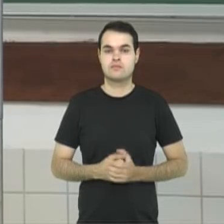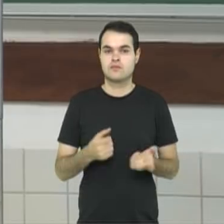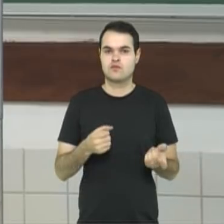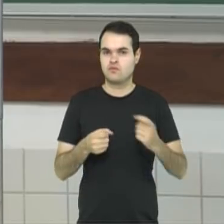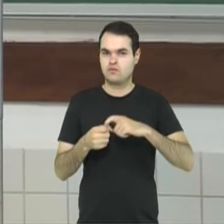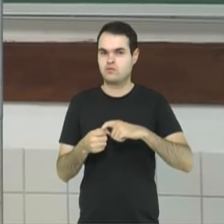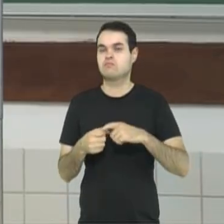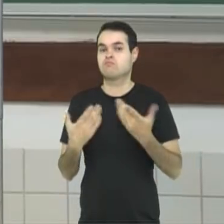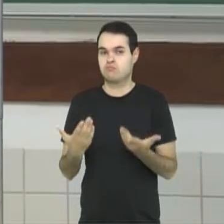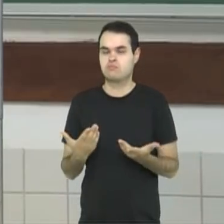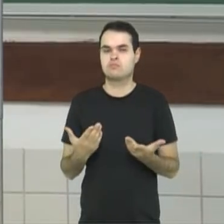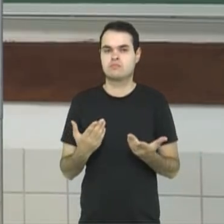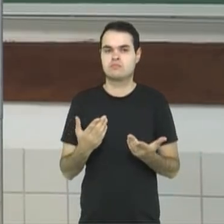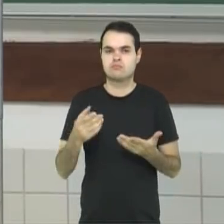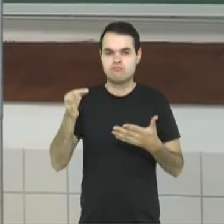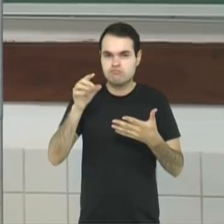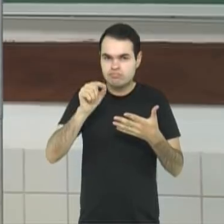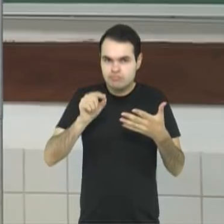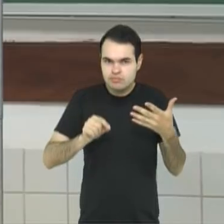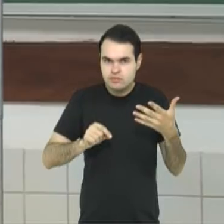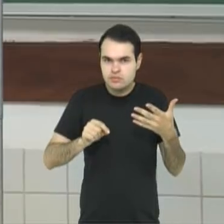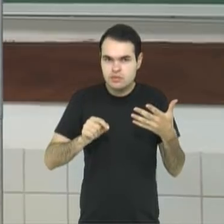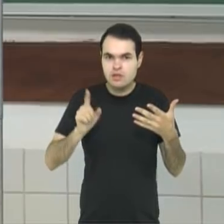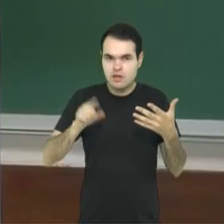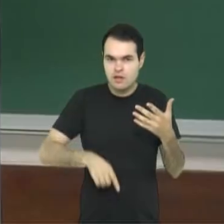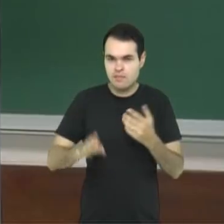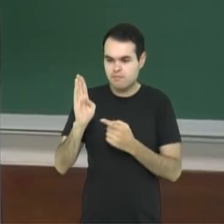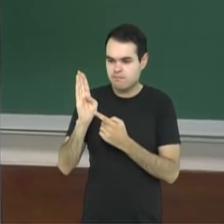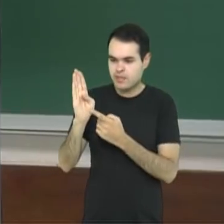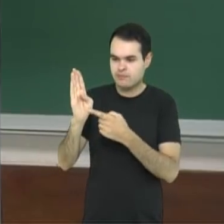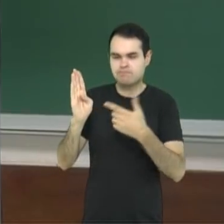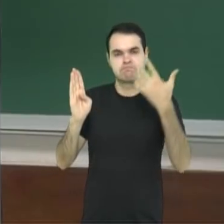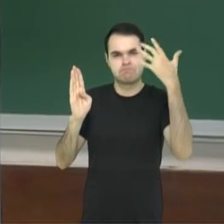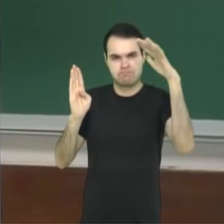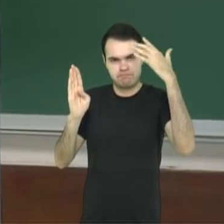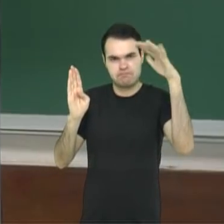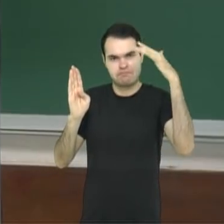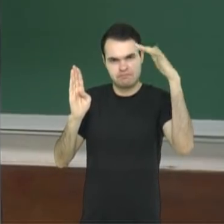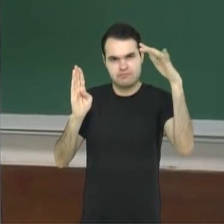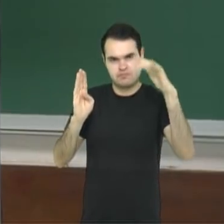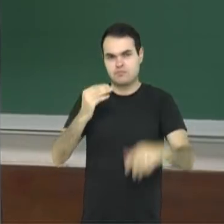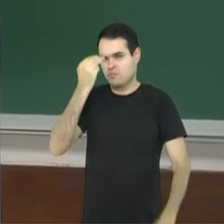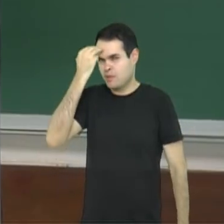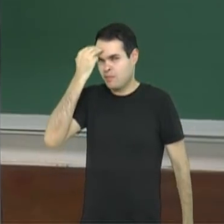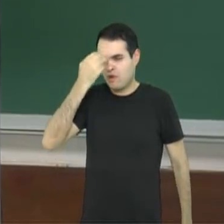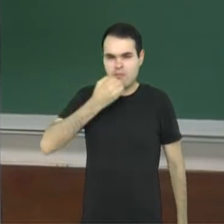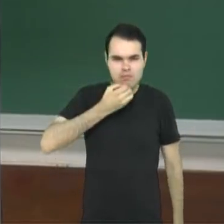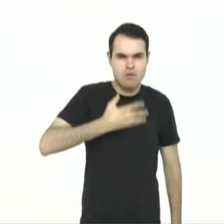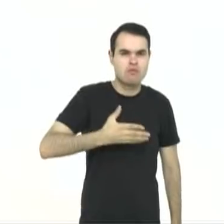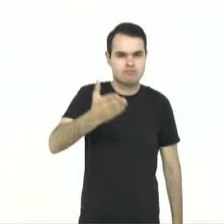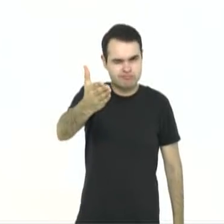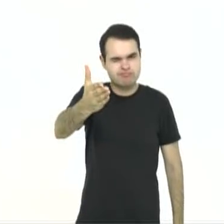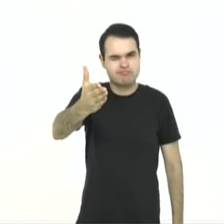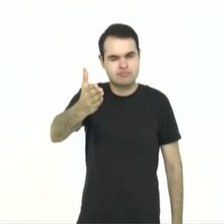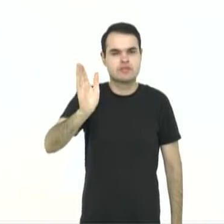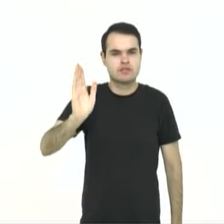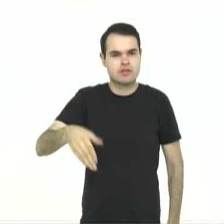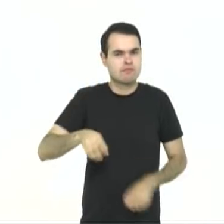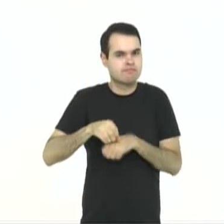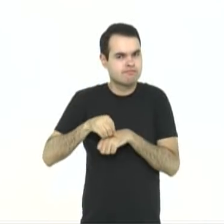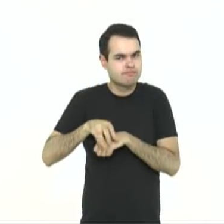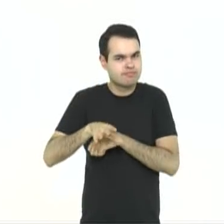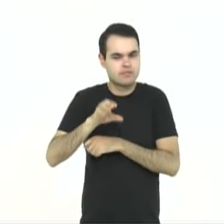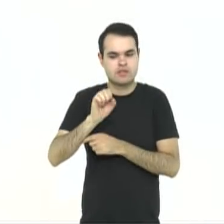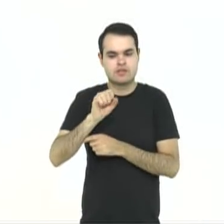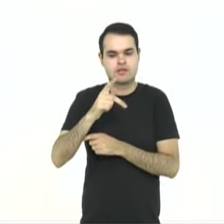Retornando então, pessoal, assinalou a letra B? Quem assinalou a letra B mostrou que está aí com uma boa memória a todo vapor, né? Eu já tinha dado spoiler nessa